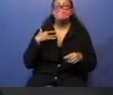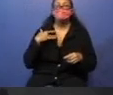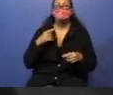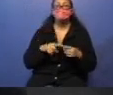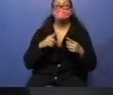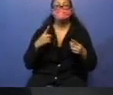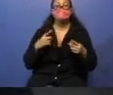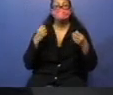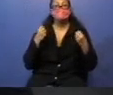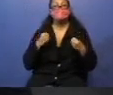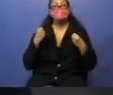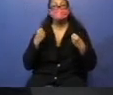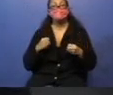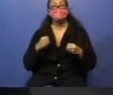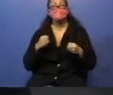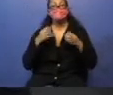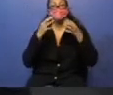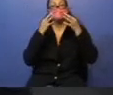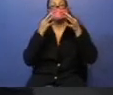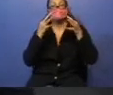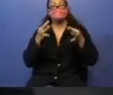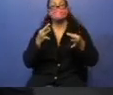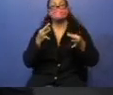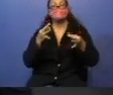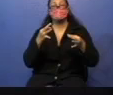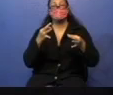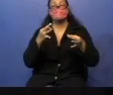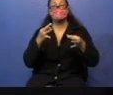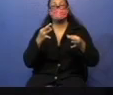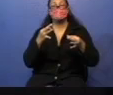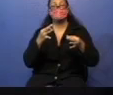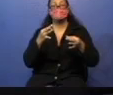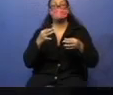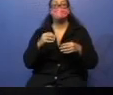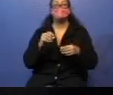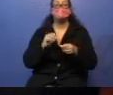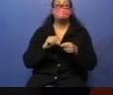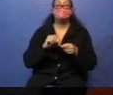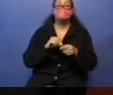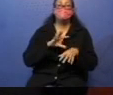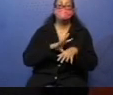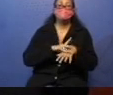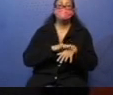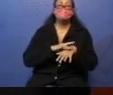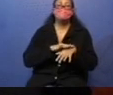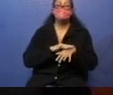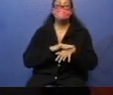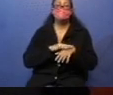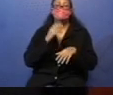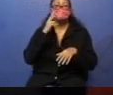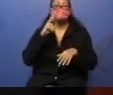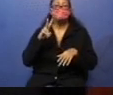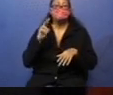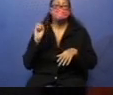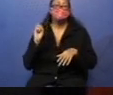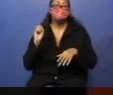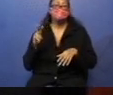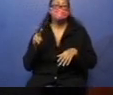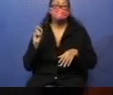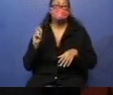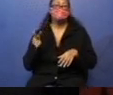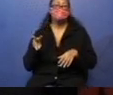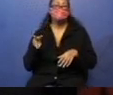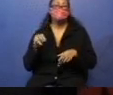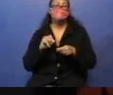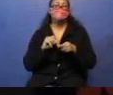Mas precisamos ficar atentos aos que causam as doenças. Olha aqui o nosso vírus, as carinhas feias, aqueles que